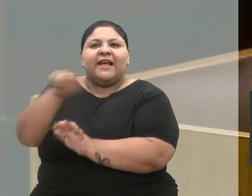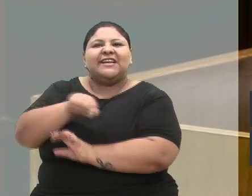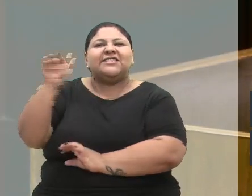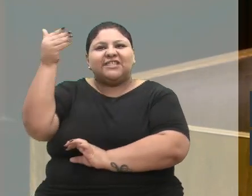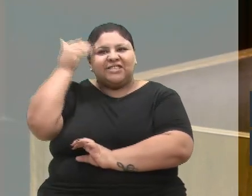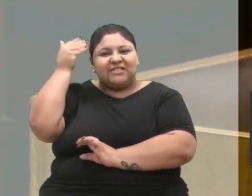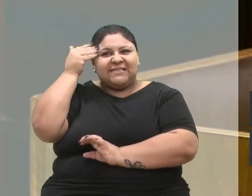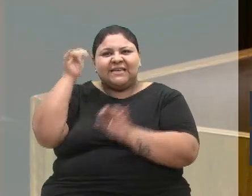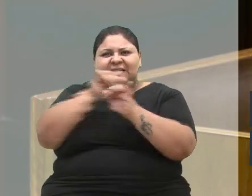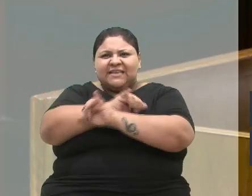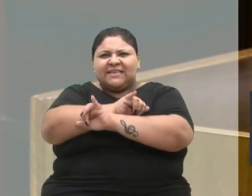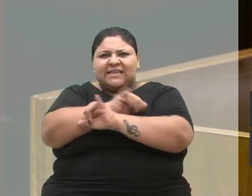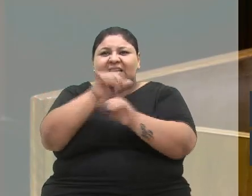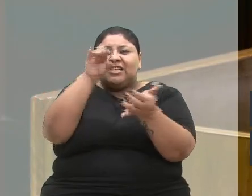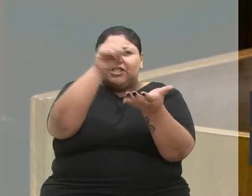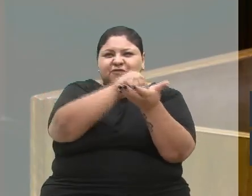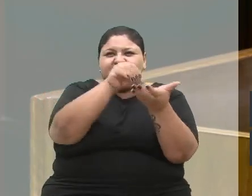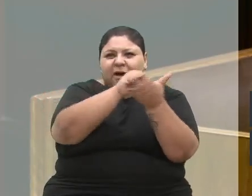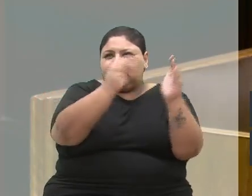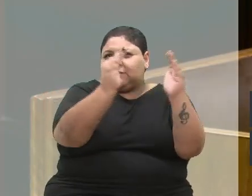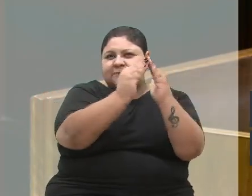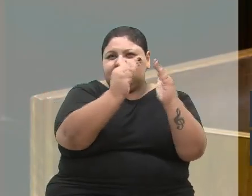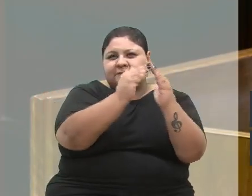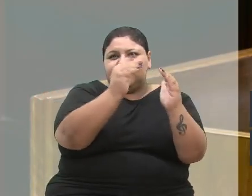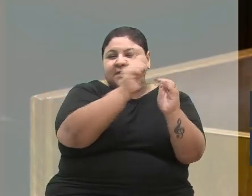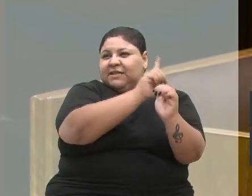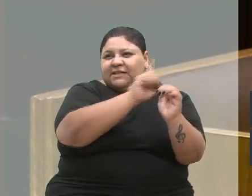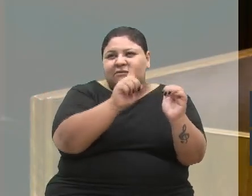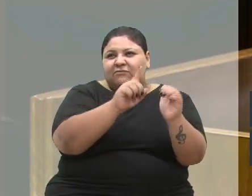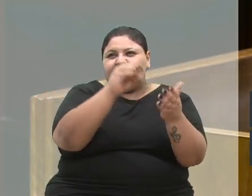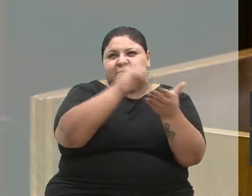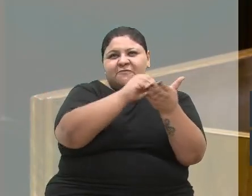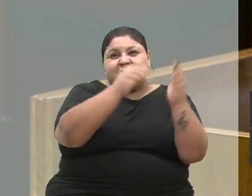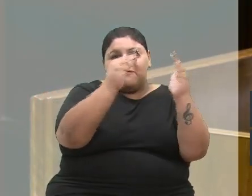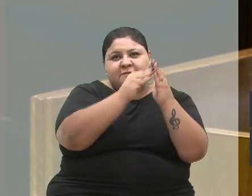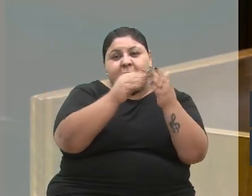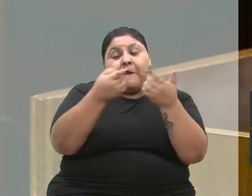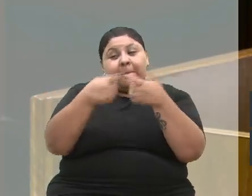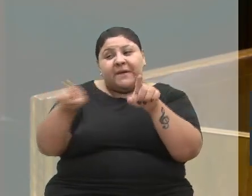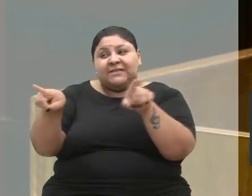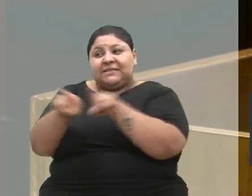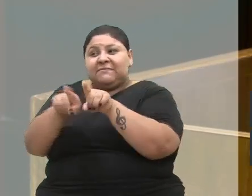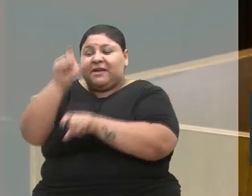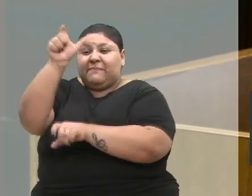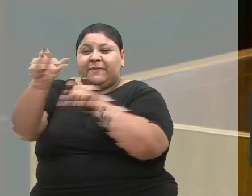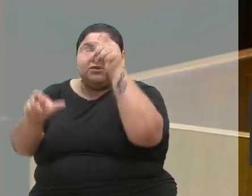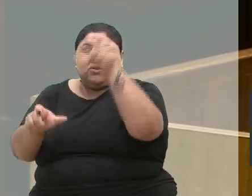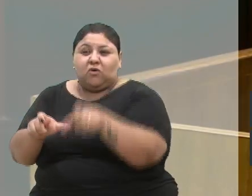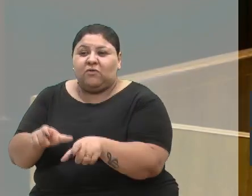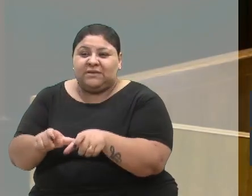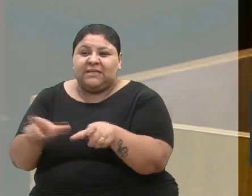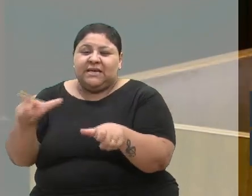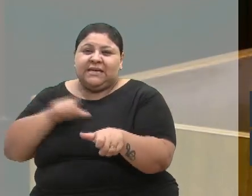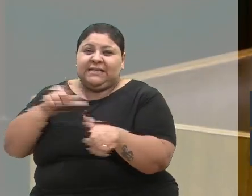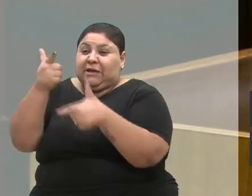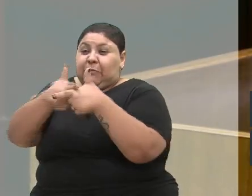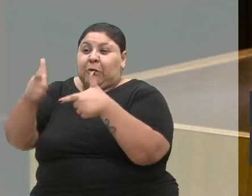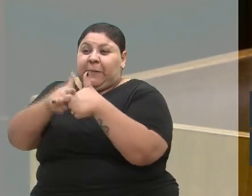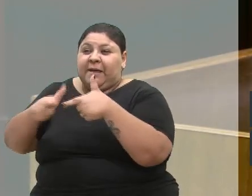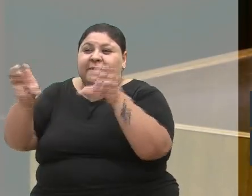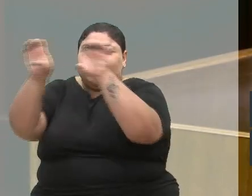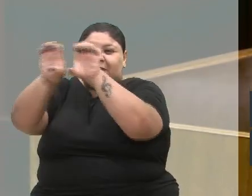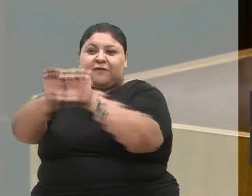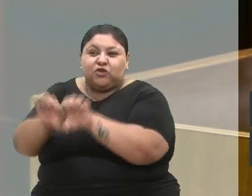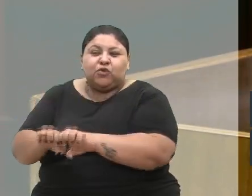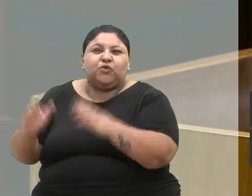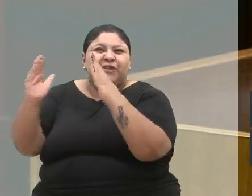os dados de déficit habitacional não é só de quem não tem casa, mas é de quem mora mal. Quem está com a casa caindo, que está com a casa com problemas.